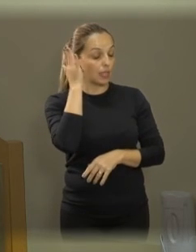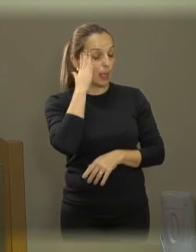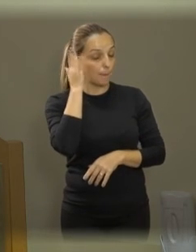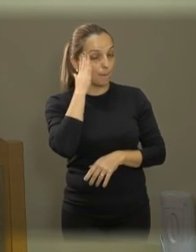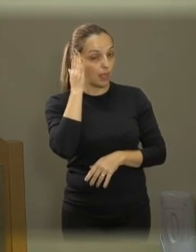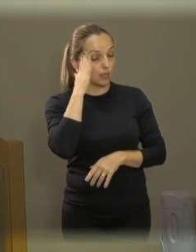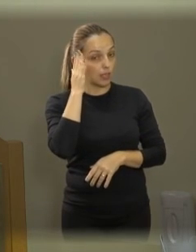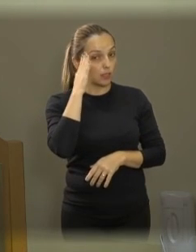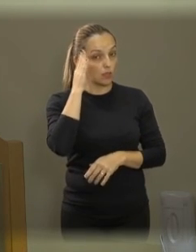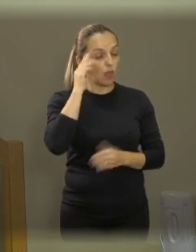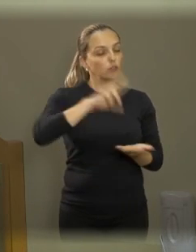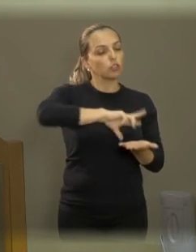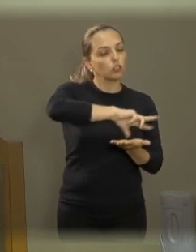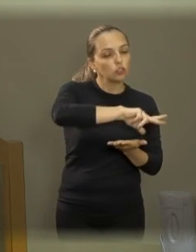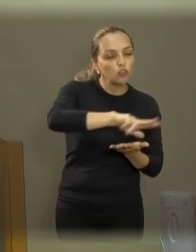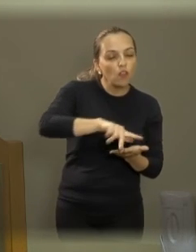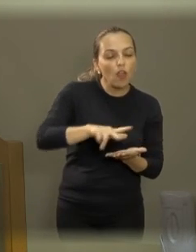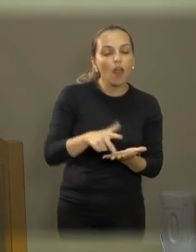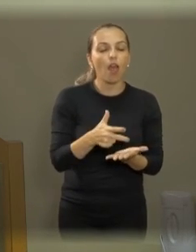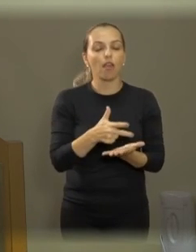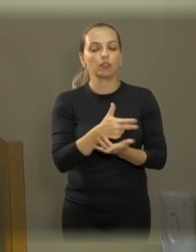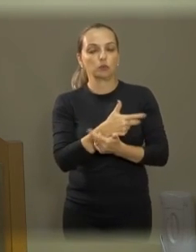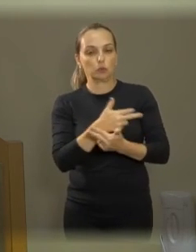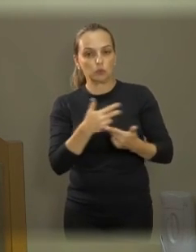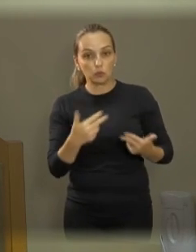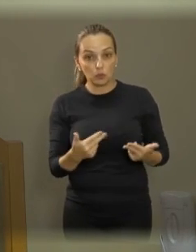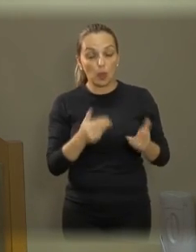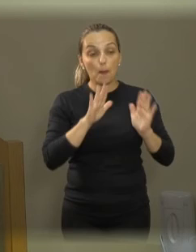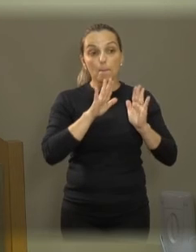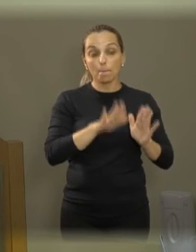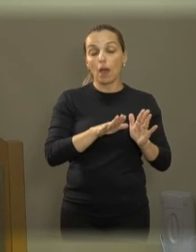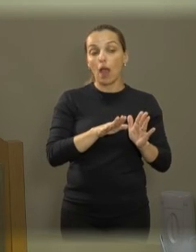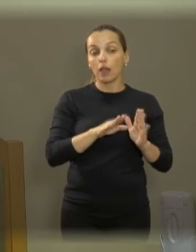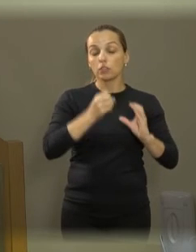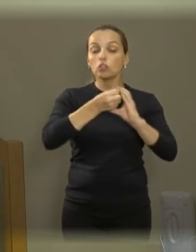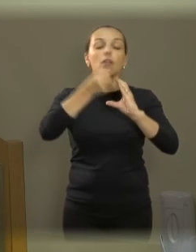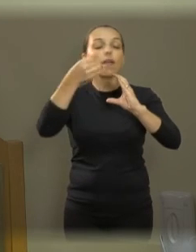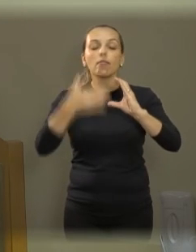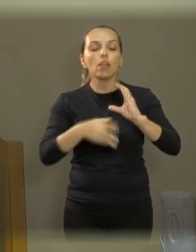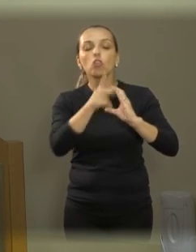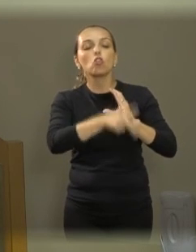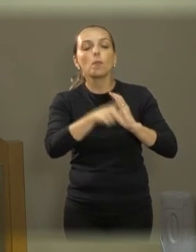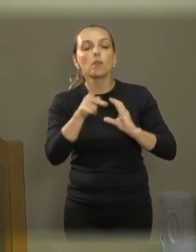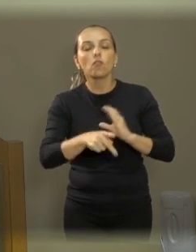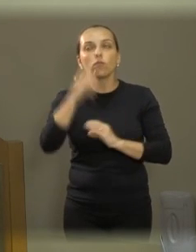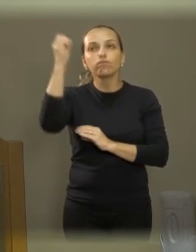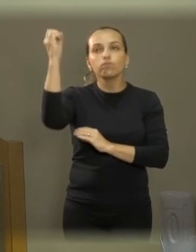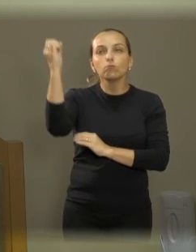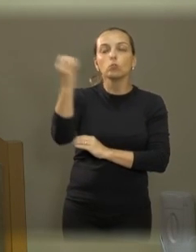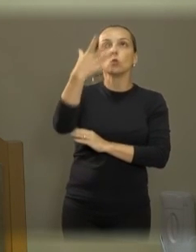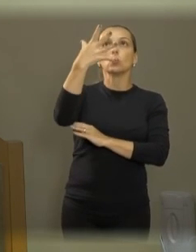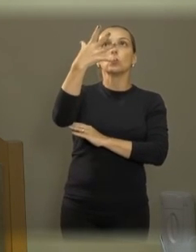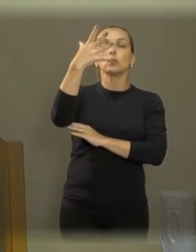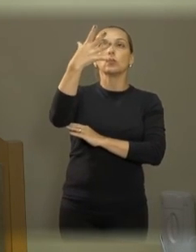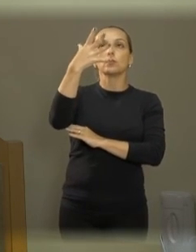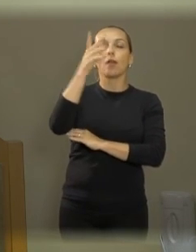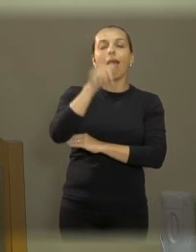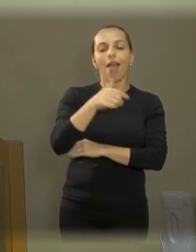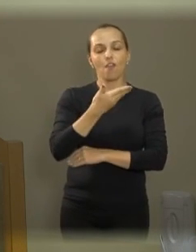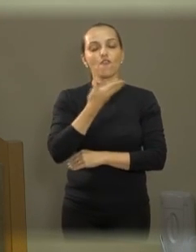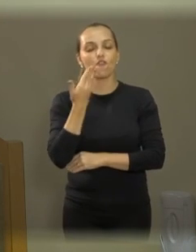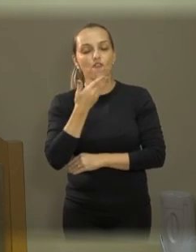os luminosos e raros os opacos. Mas o que caracteriza um professor luminoso? Fácil